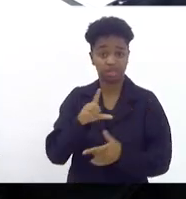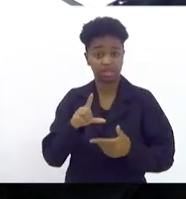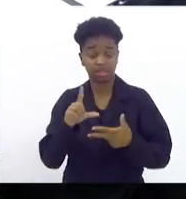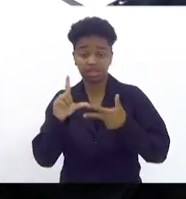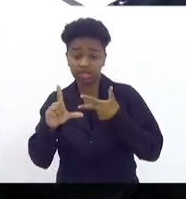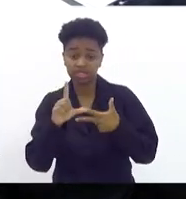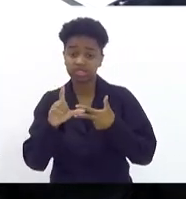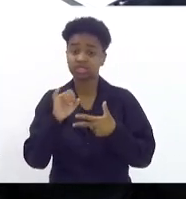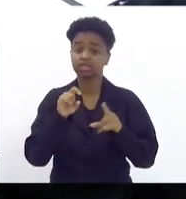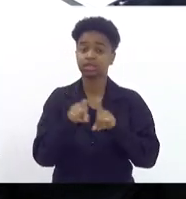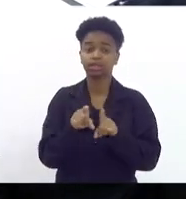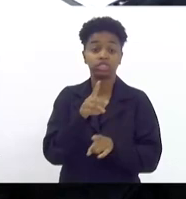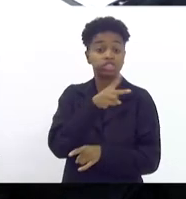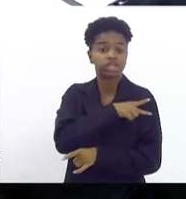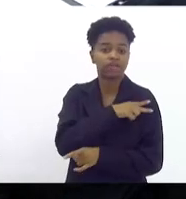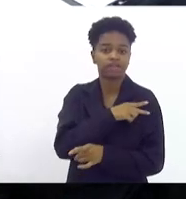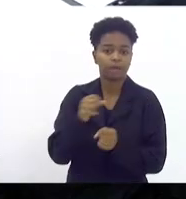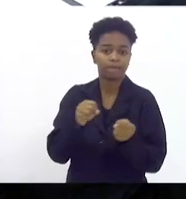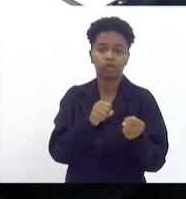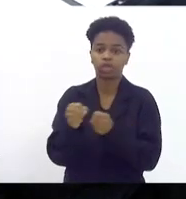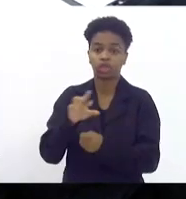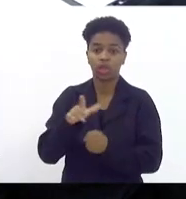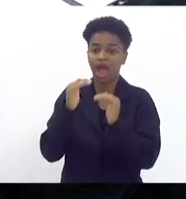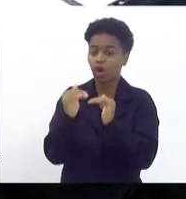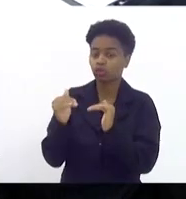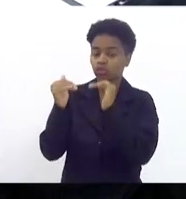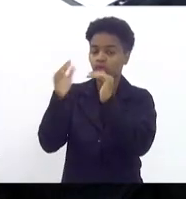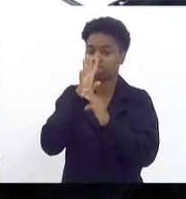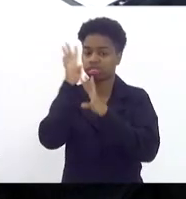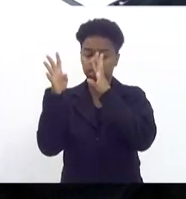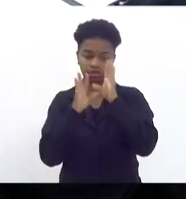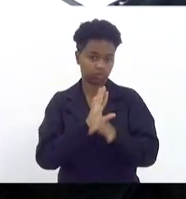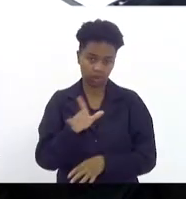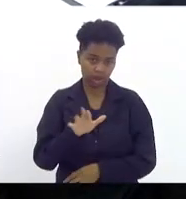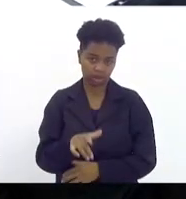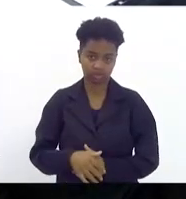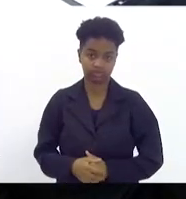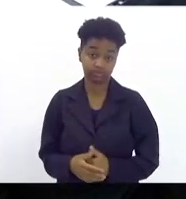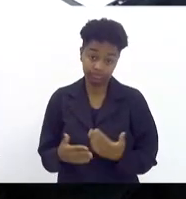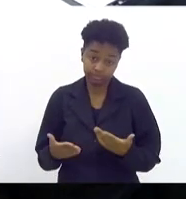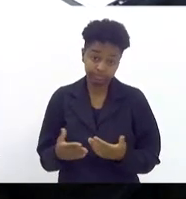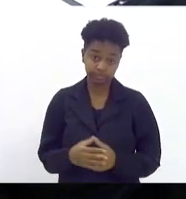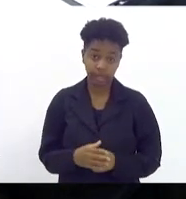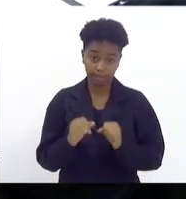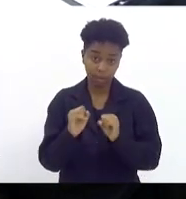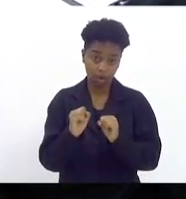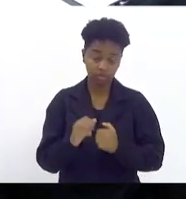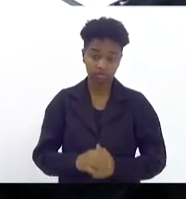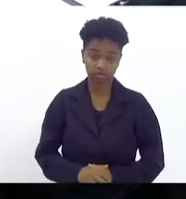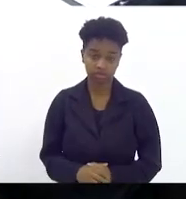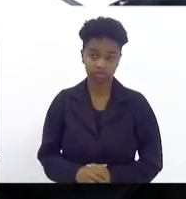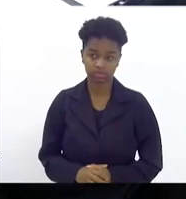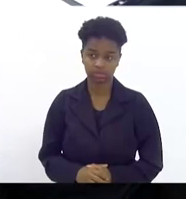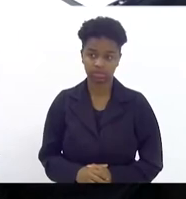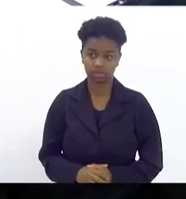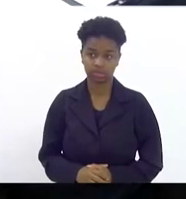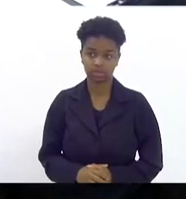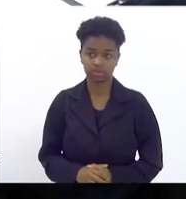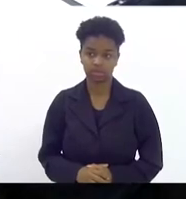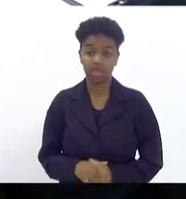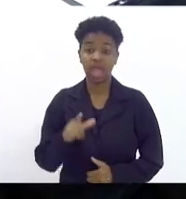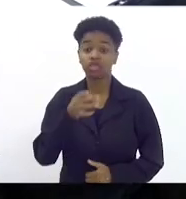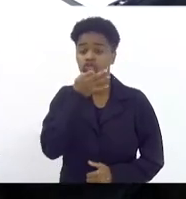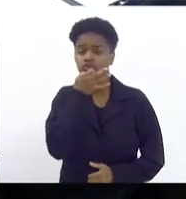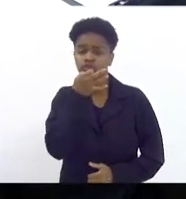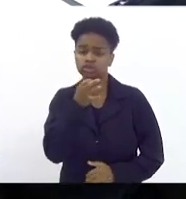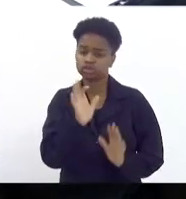o chefe dos poderes, não são as autoridades aleatórias. Também pode, mas Aí, se a gente for... É como